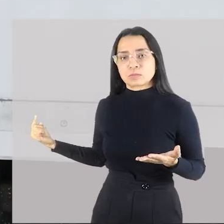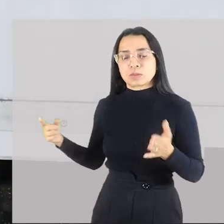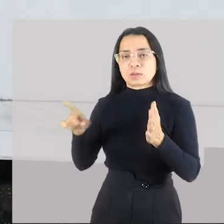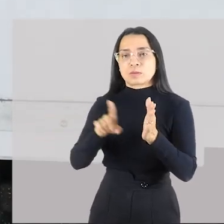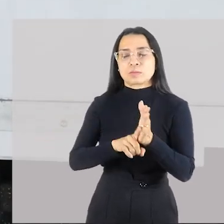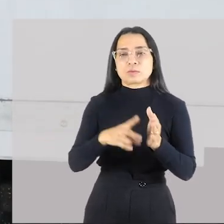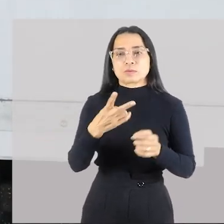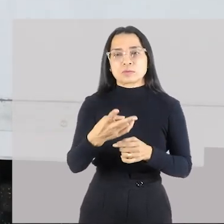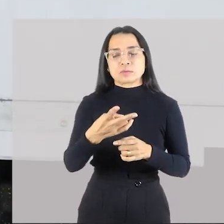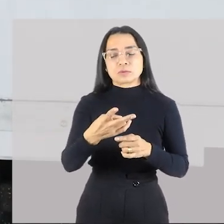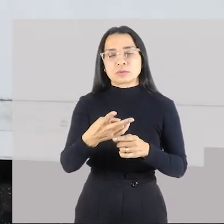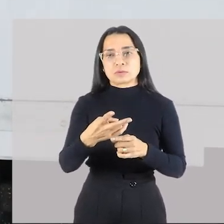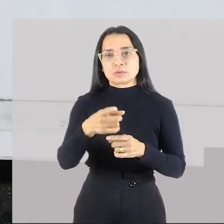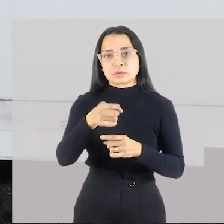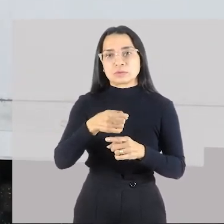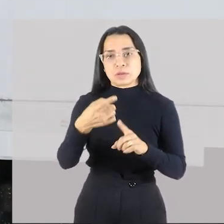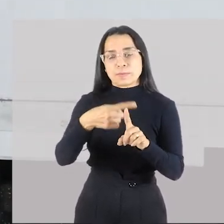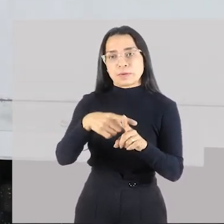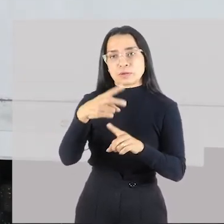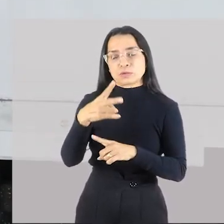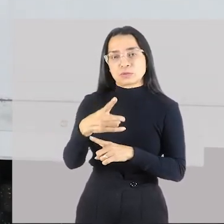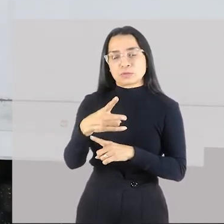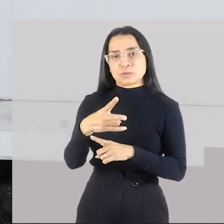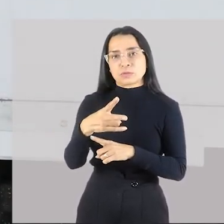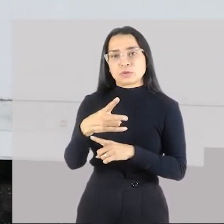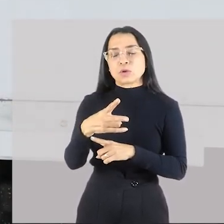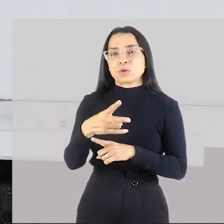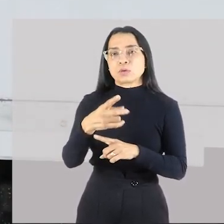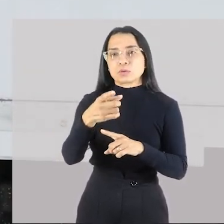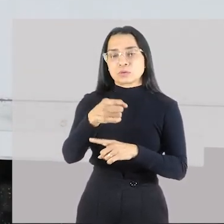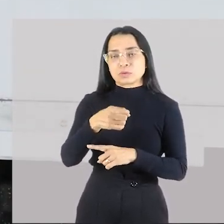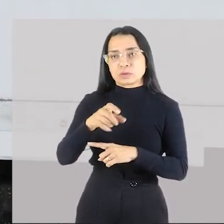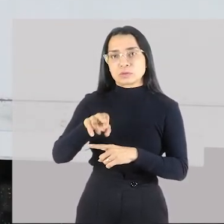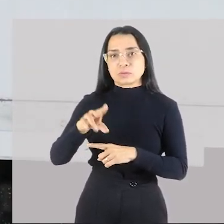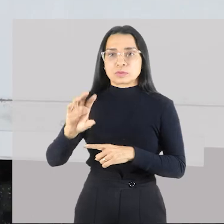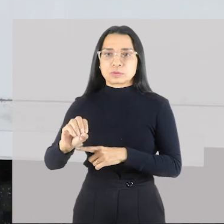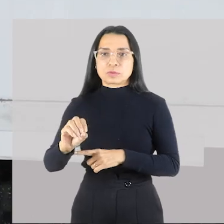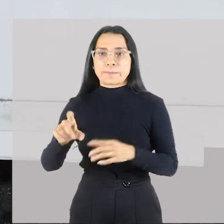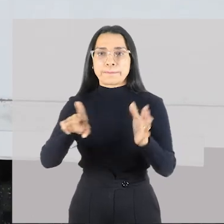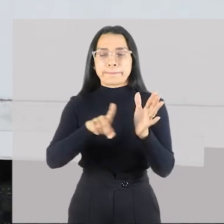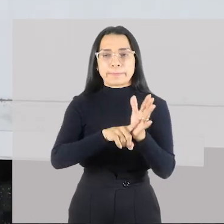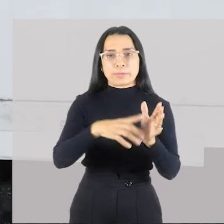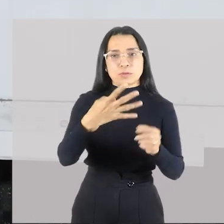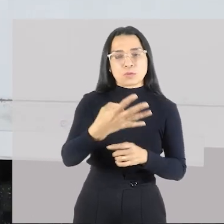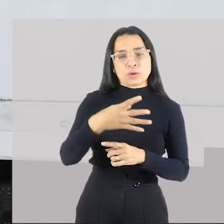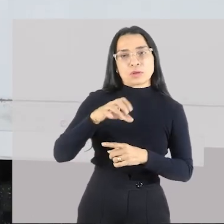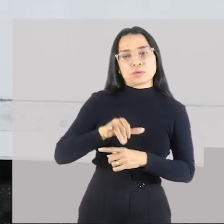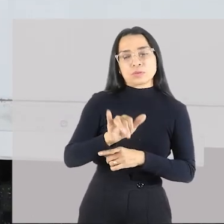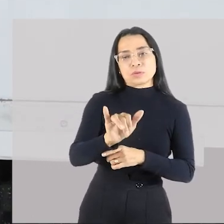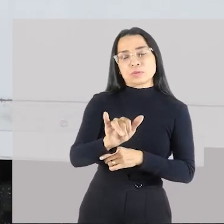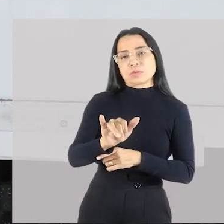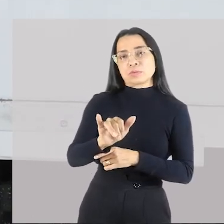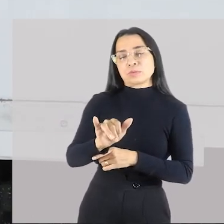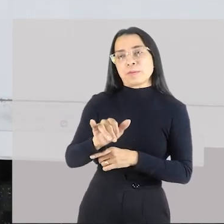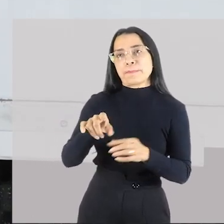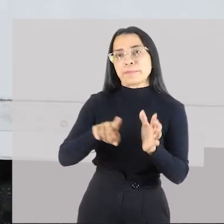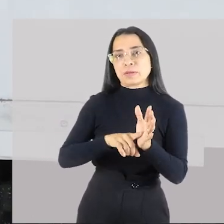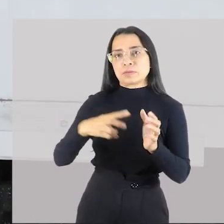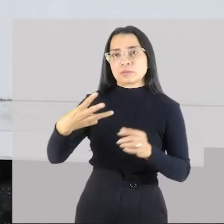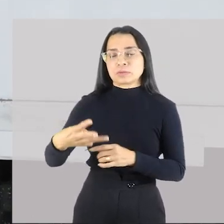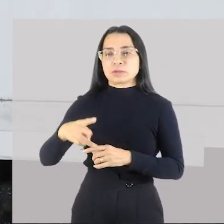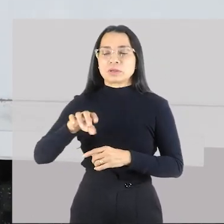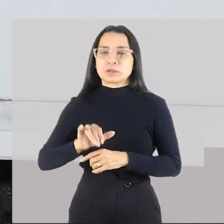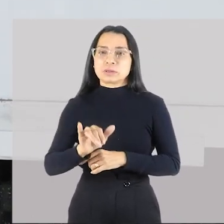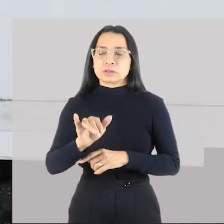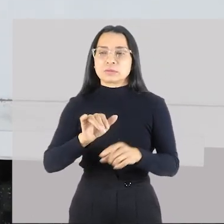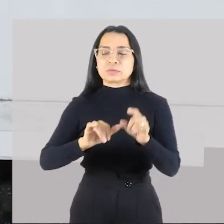Menos 2x mais 2x dá 0. Menos 4y menos 3y dá menos 7y.